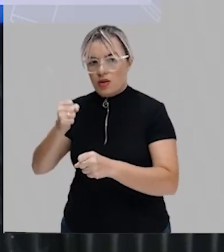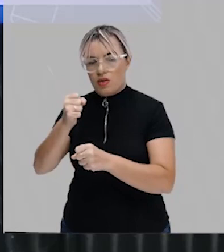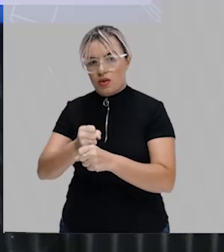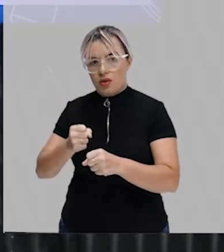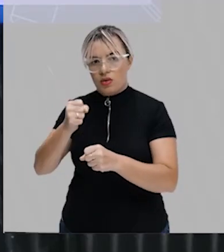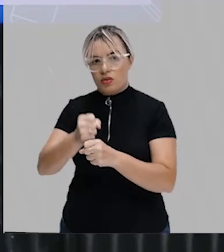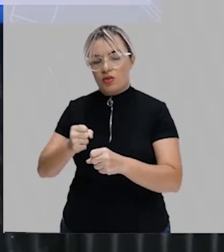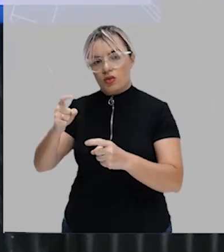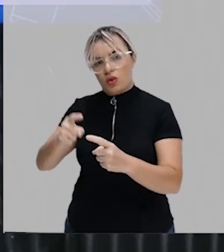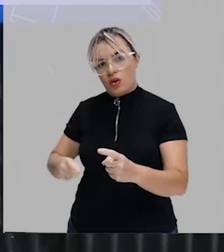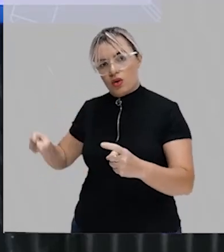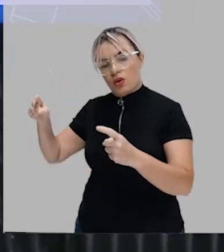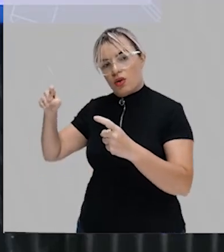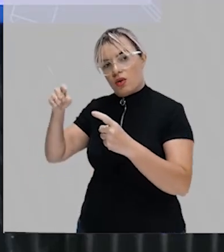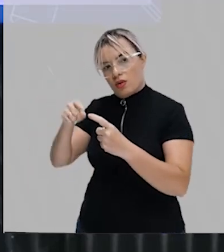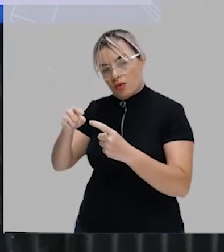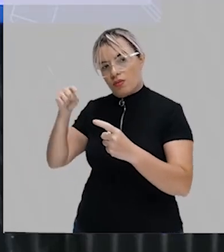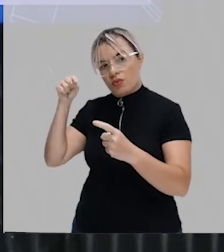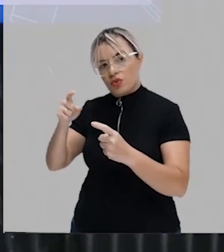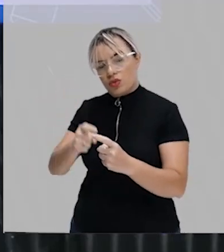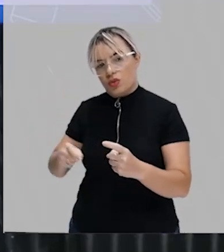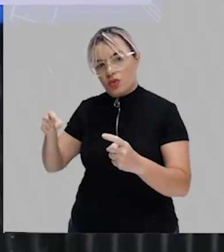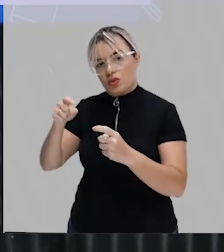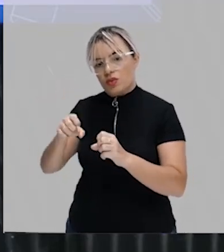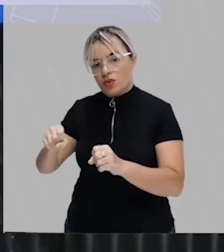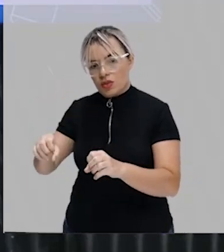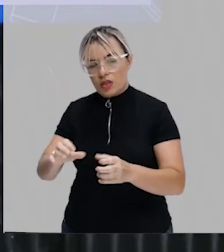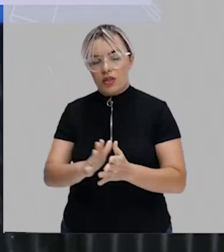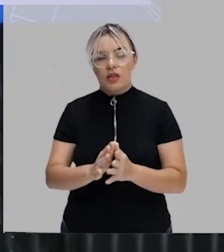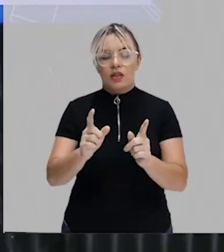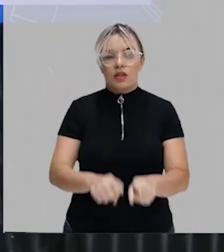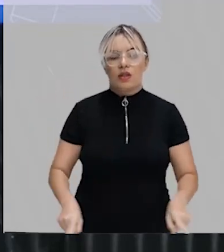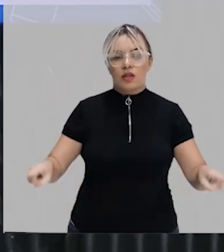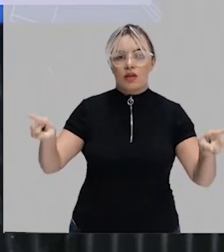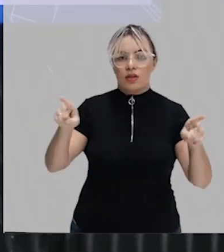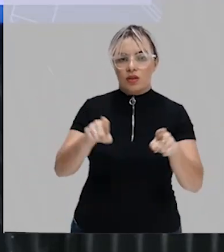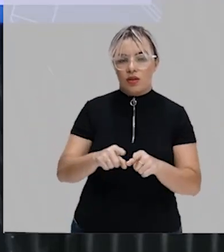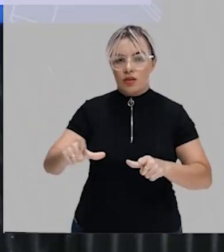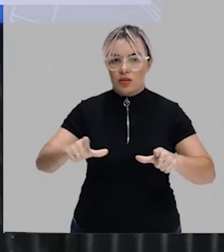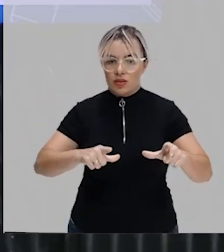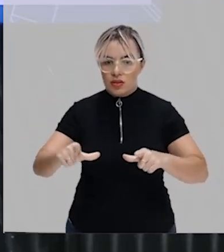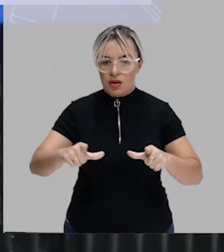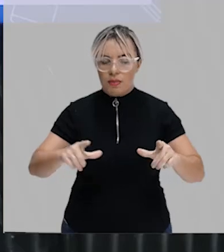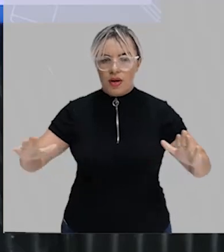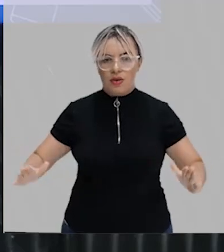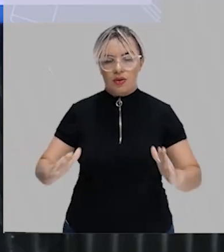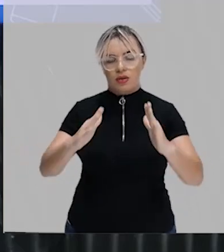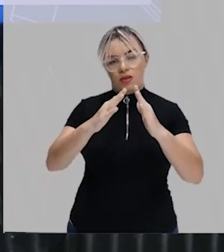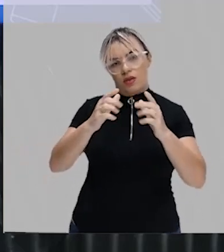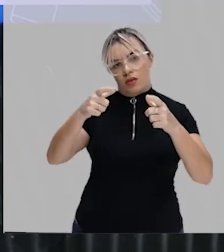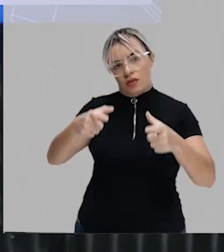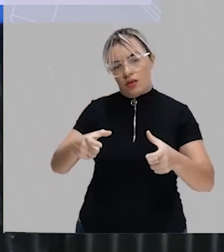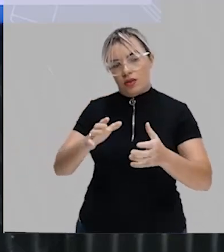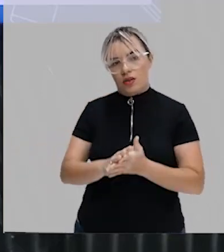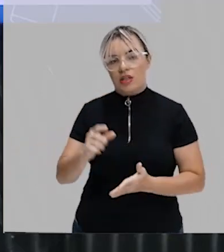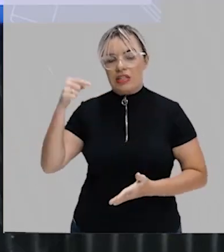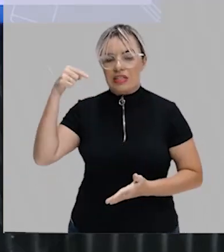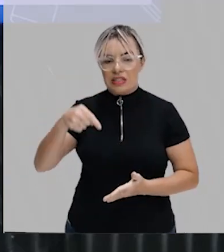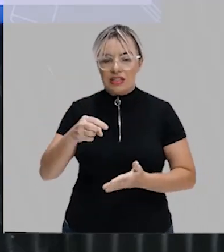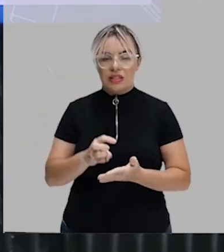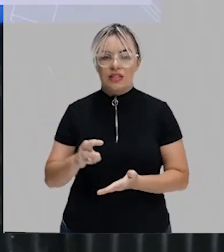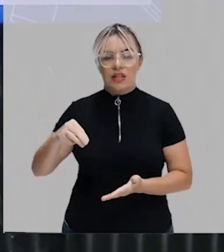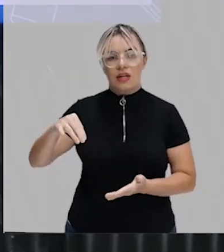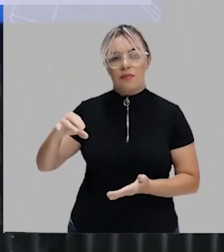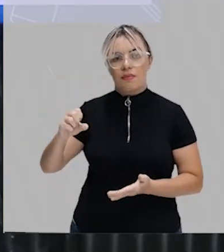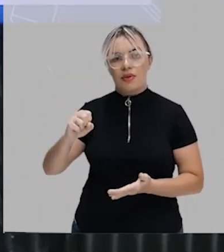missões e até mesmo nos afazeres das atividades domésticas dentro dessas missões.